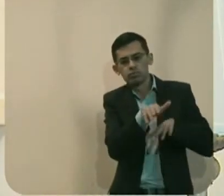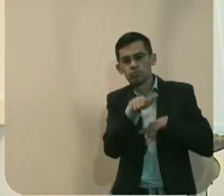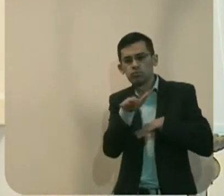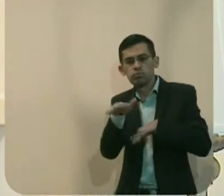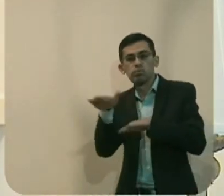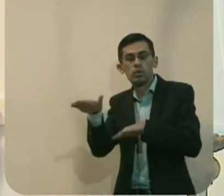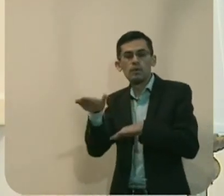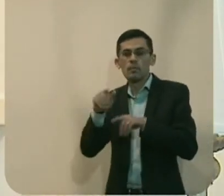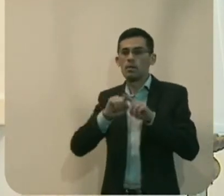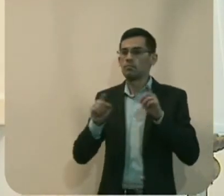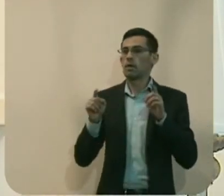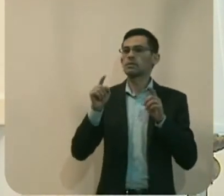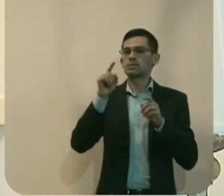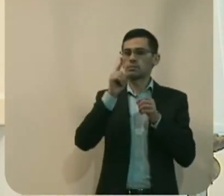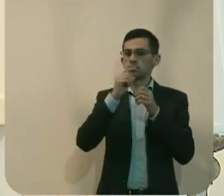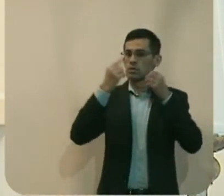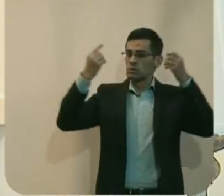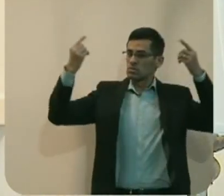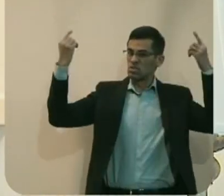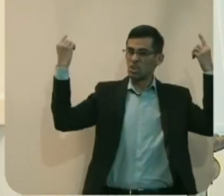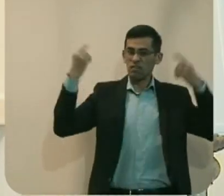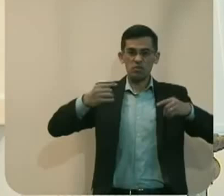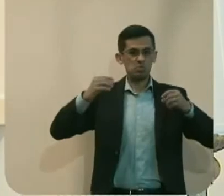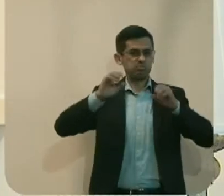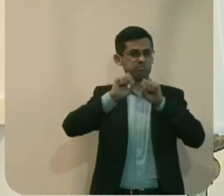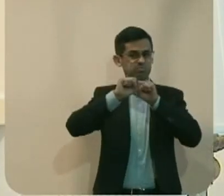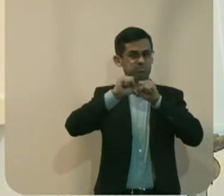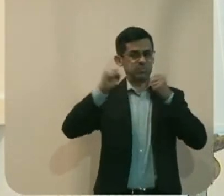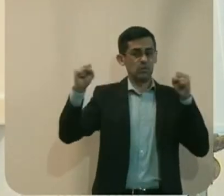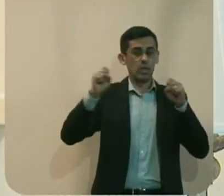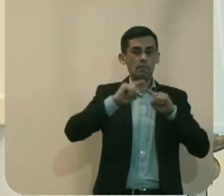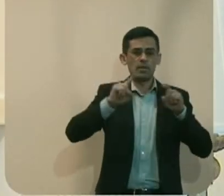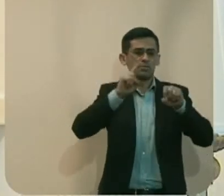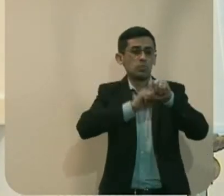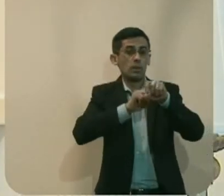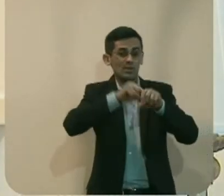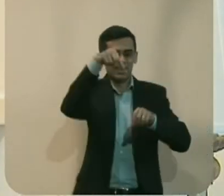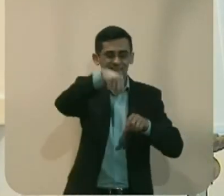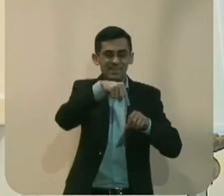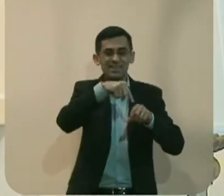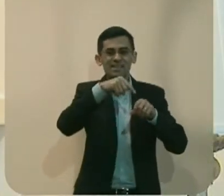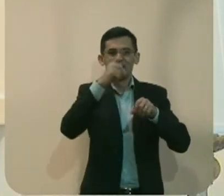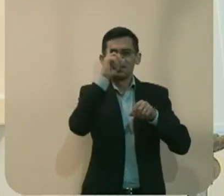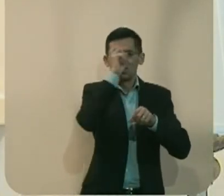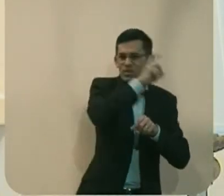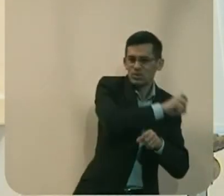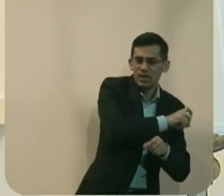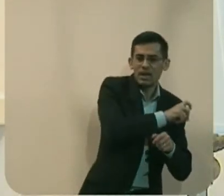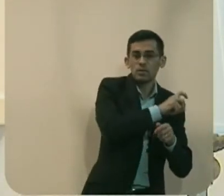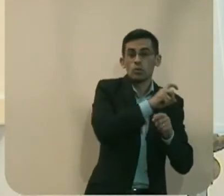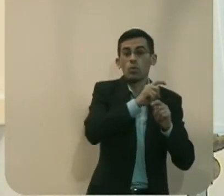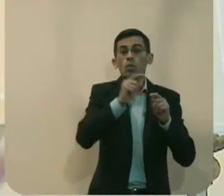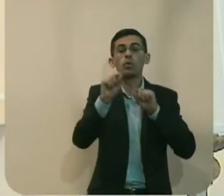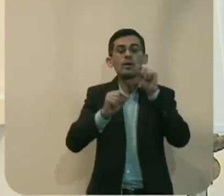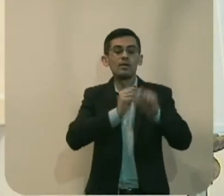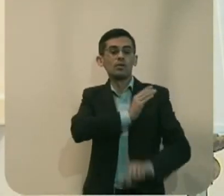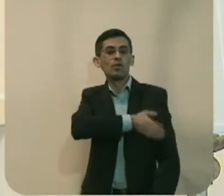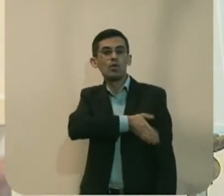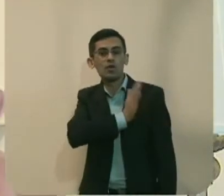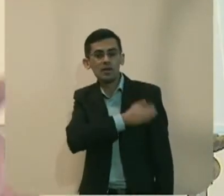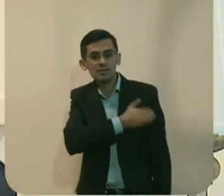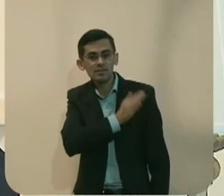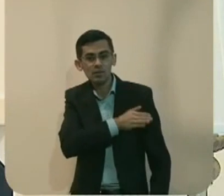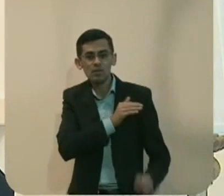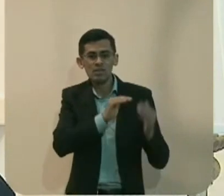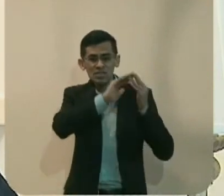deserto, e isso era um grande desafio. E no meio da crise do deserto, aquele coração